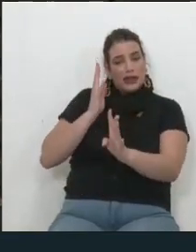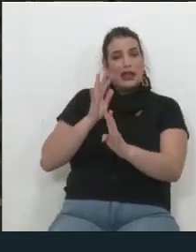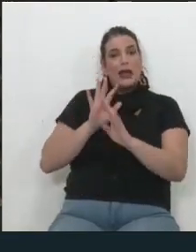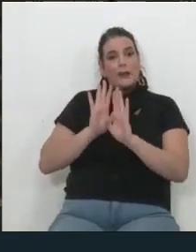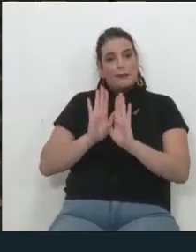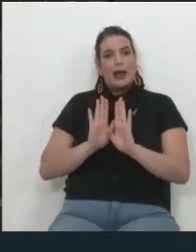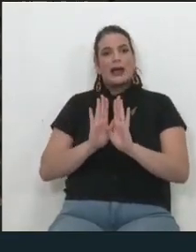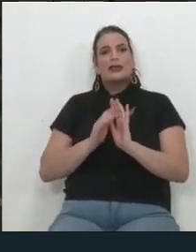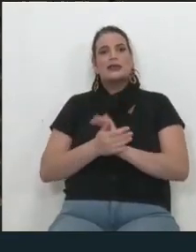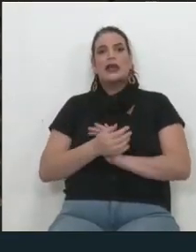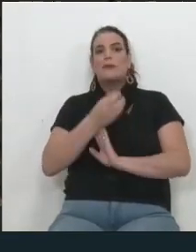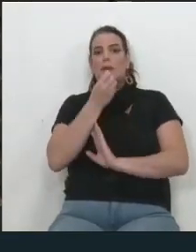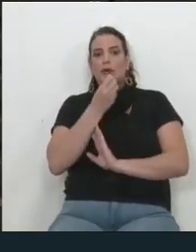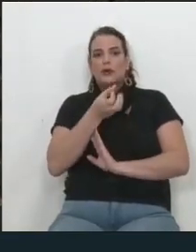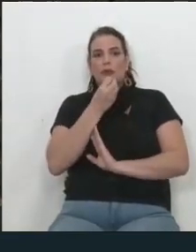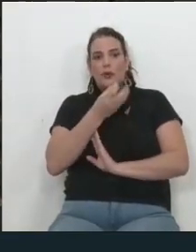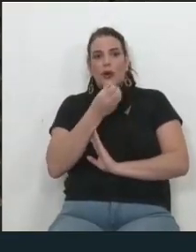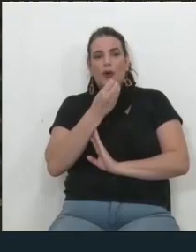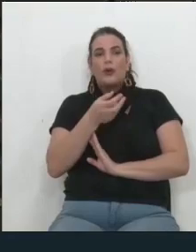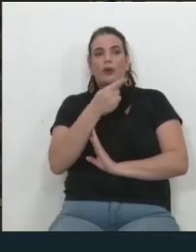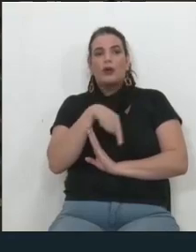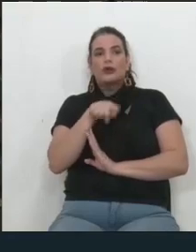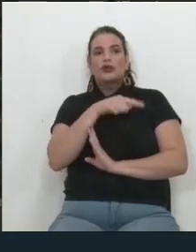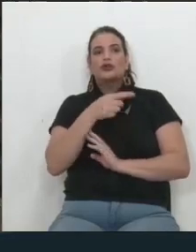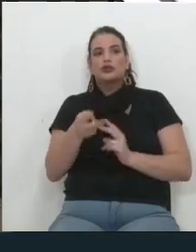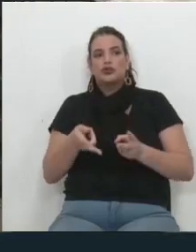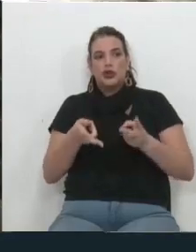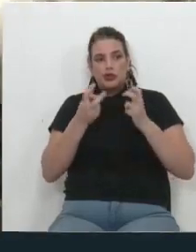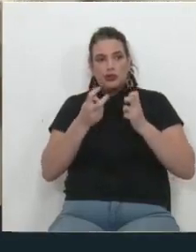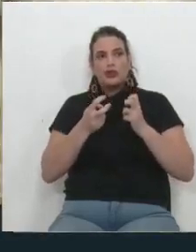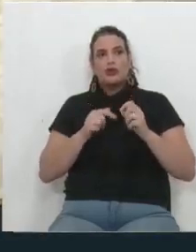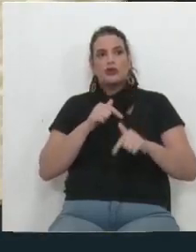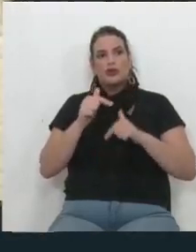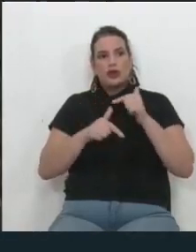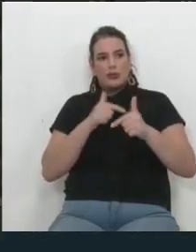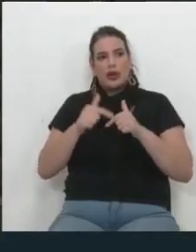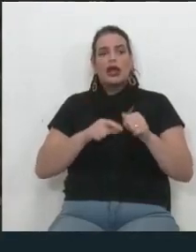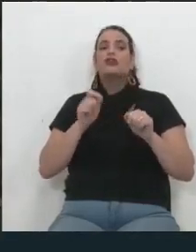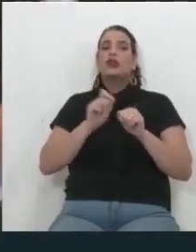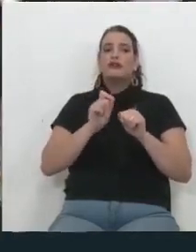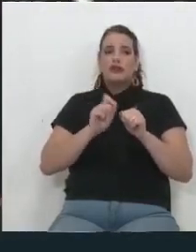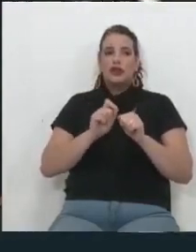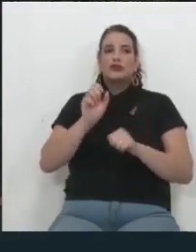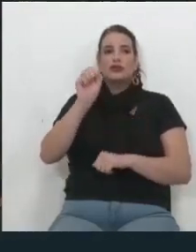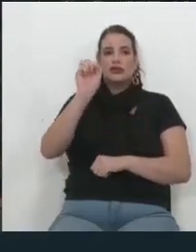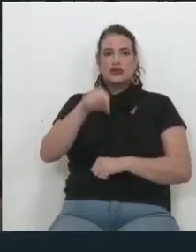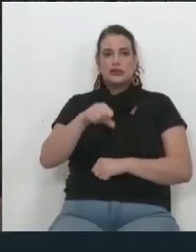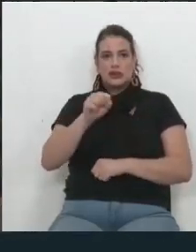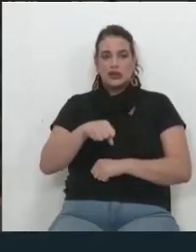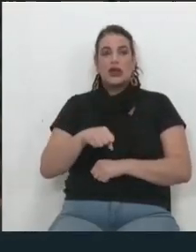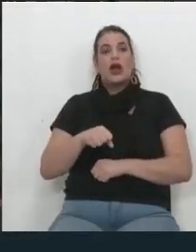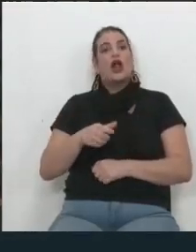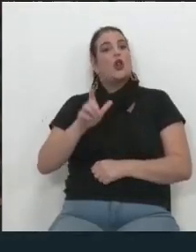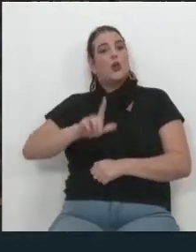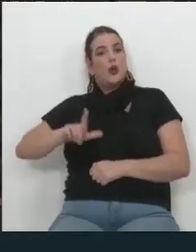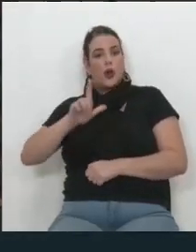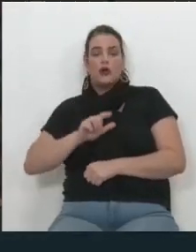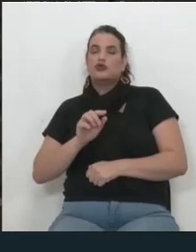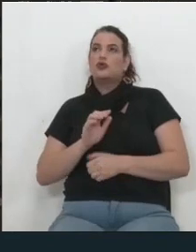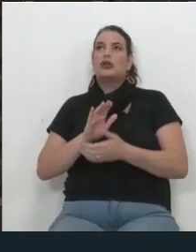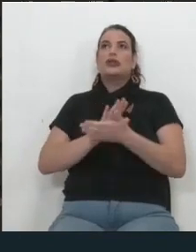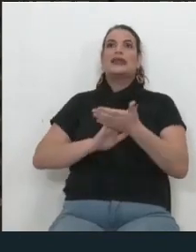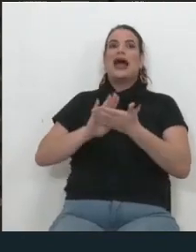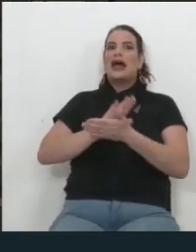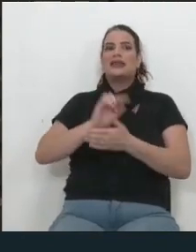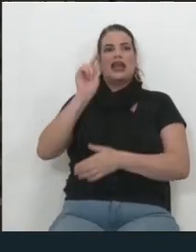muito bom quando a gente percebe que o trabalho está sendo feito. Claro, nada é muito fácil.